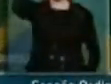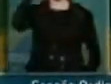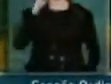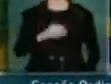aí e aí